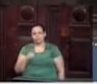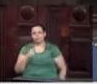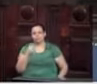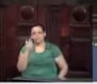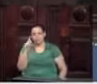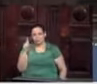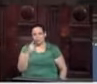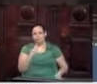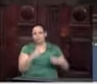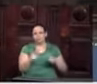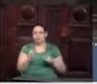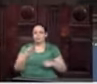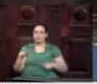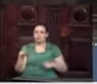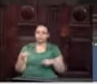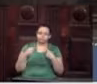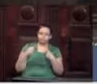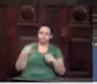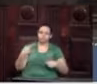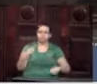feridos, ou